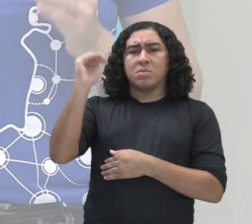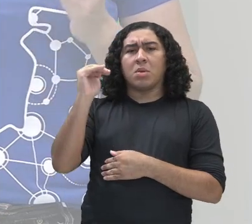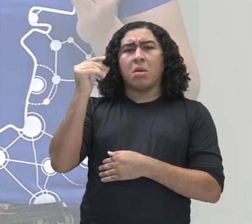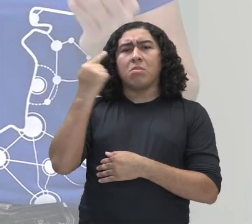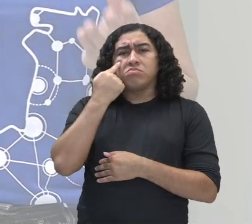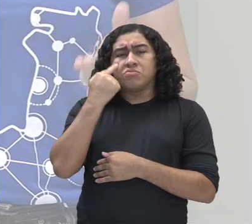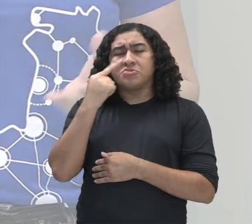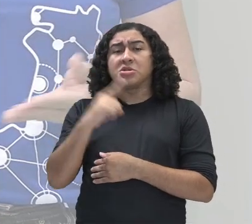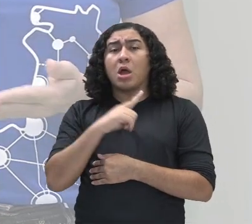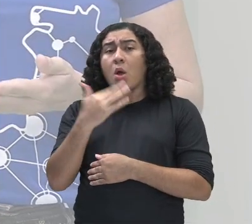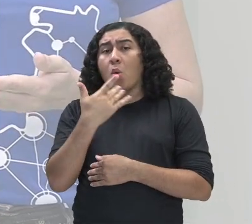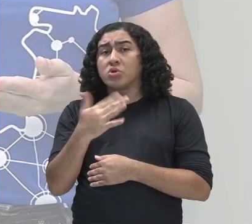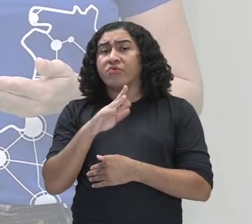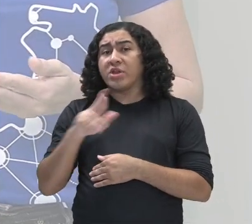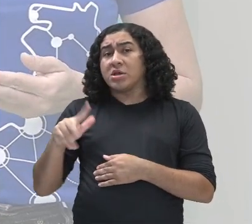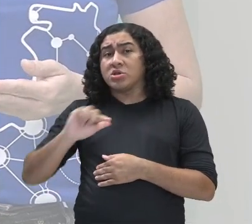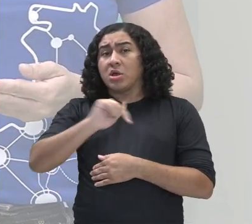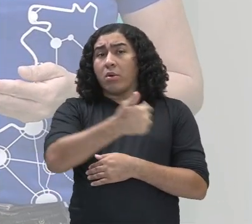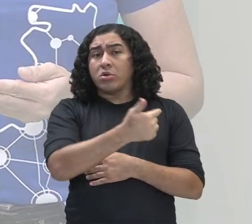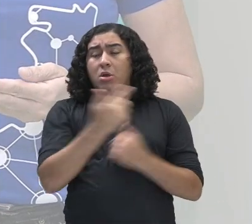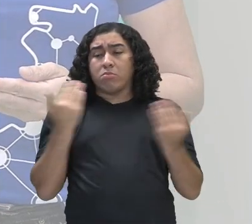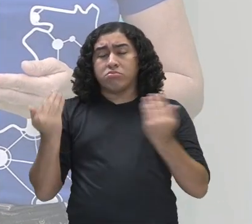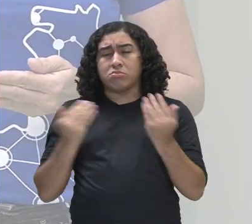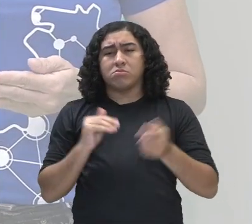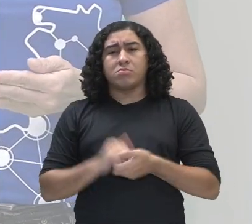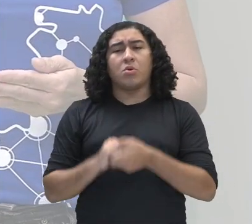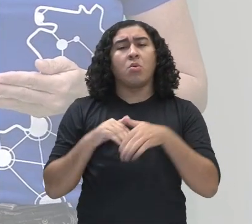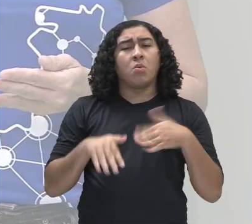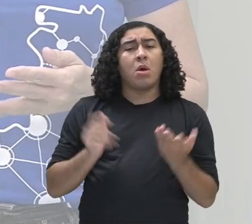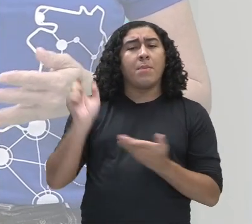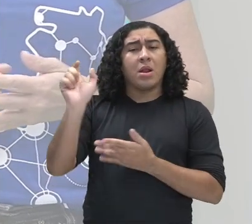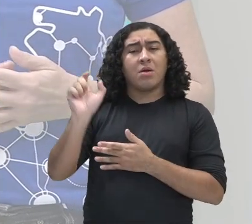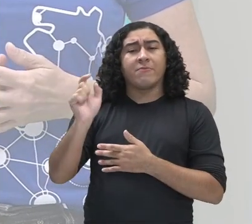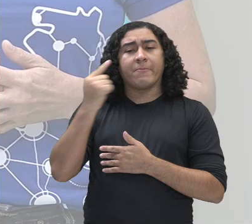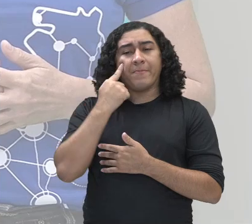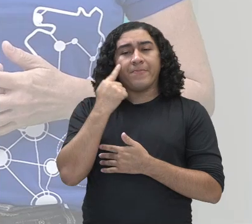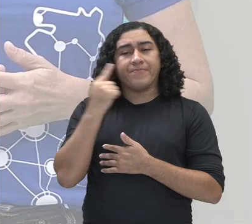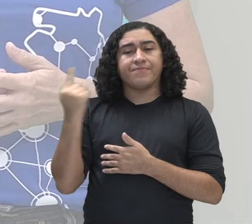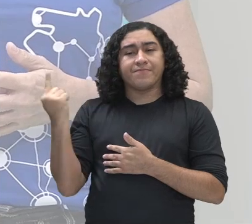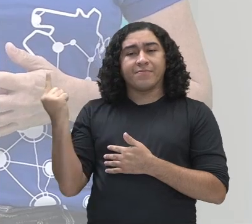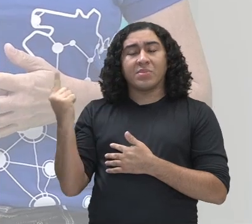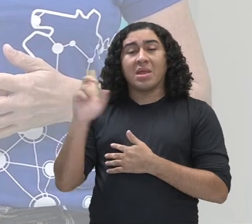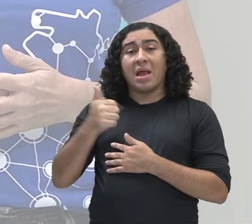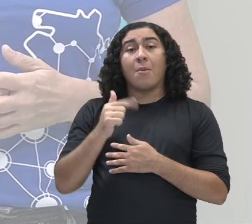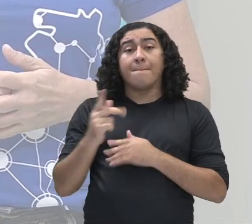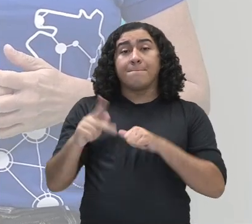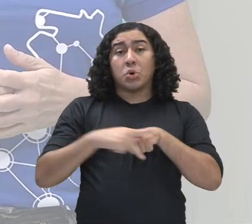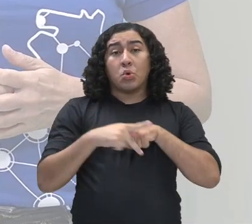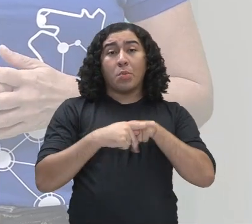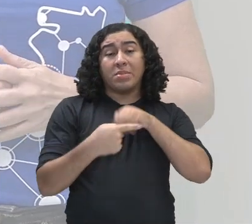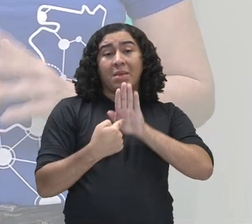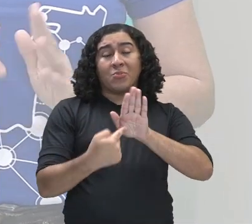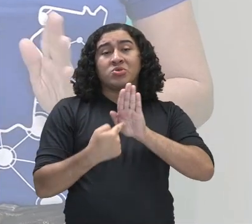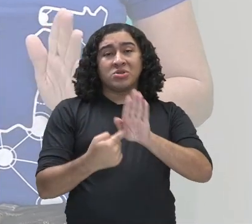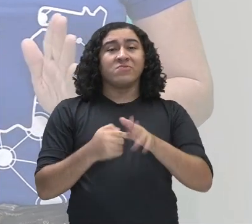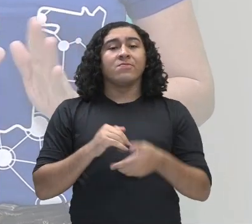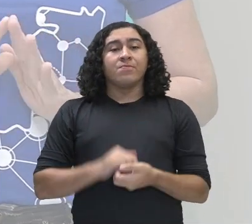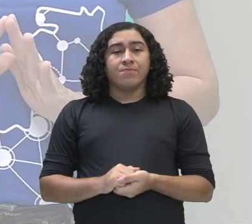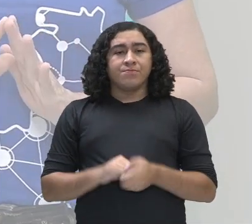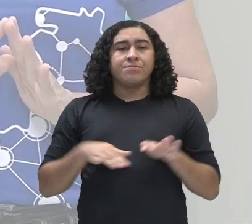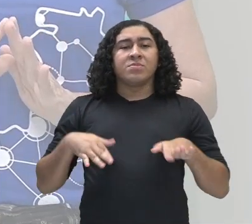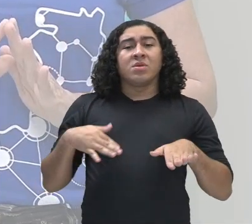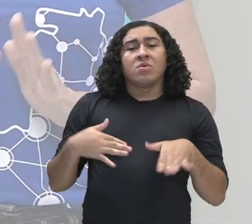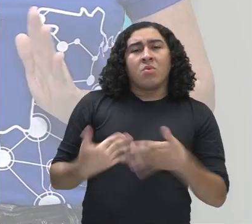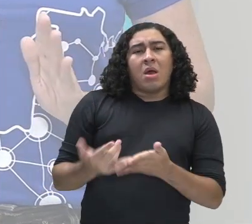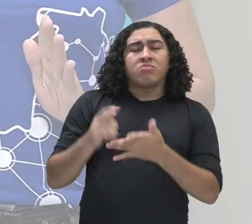uma cor diferenciada das outras. Que palavras eram essas? Eram os demonstrative pronouns, certo? Qual foi o trechinho